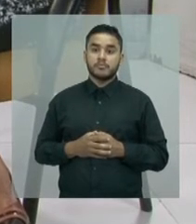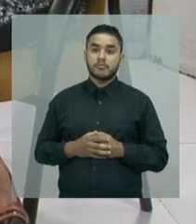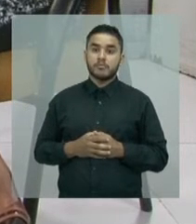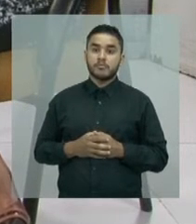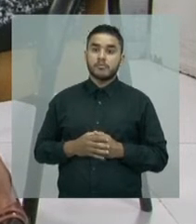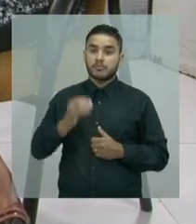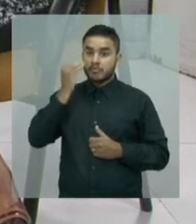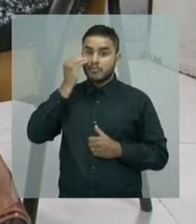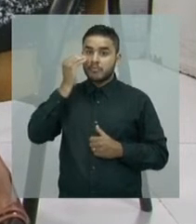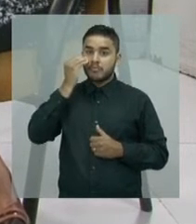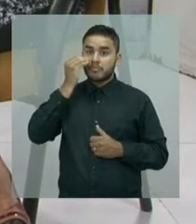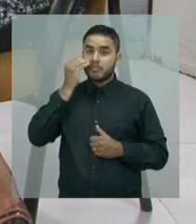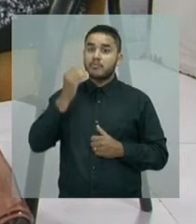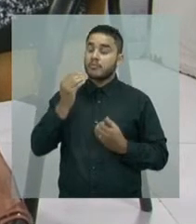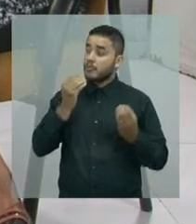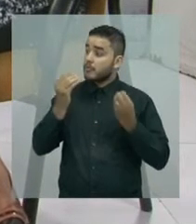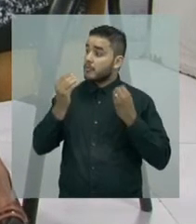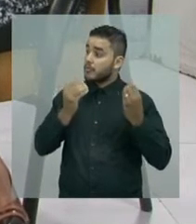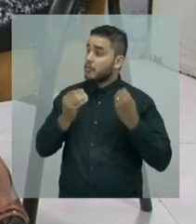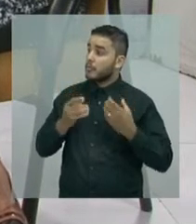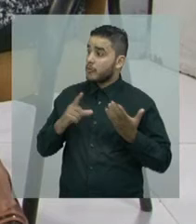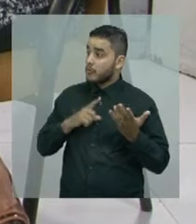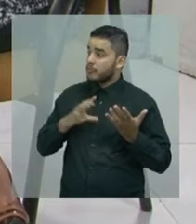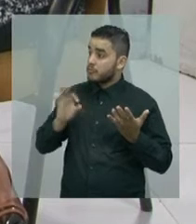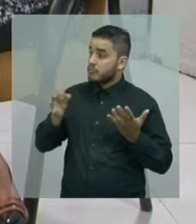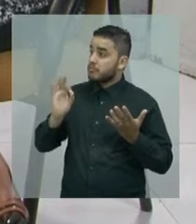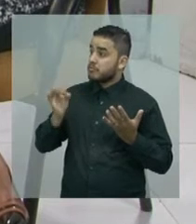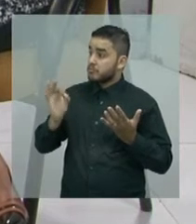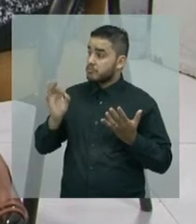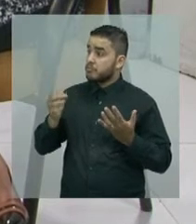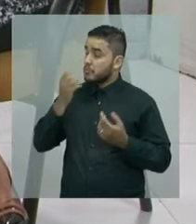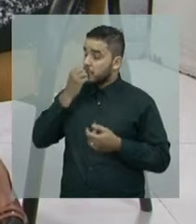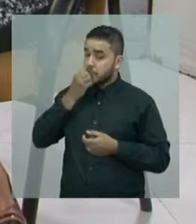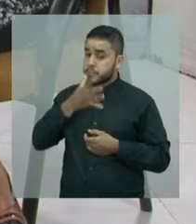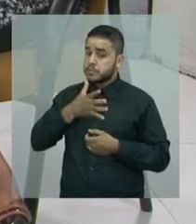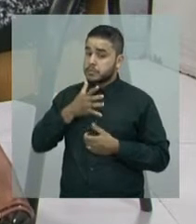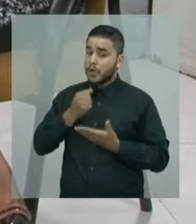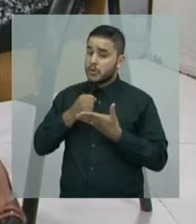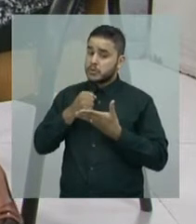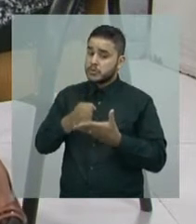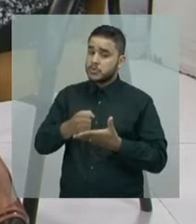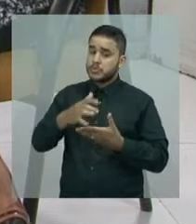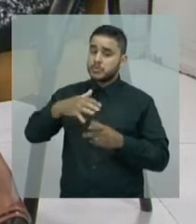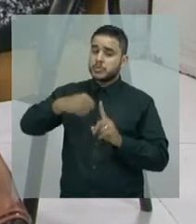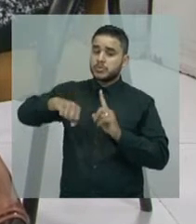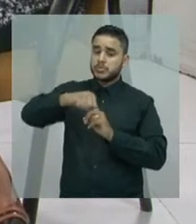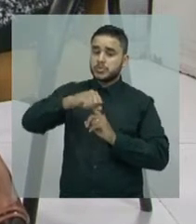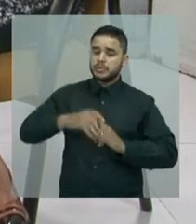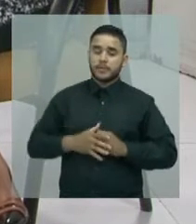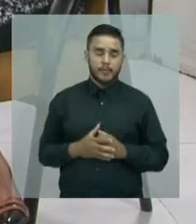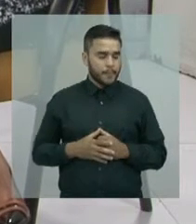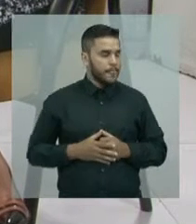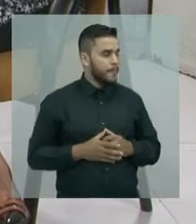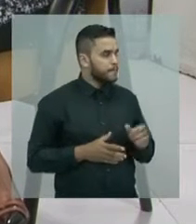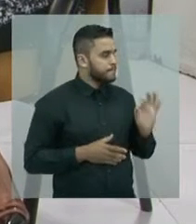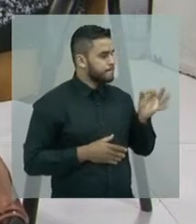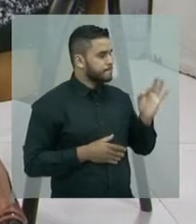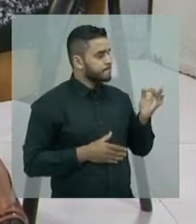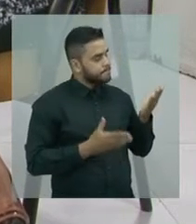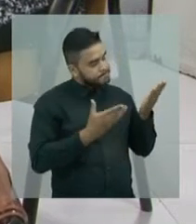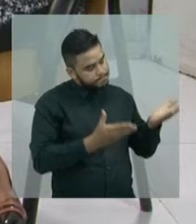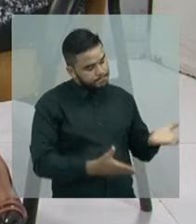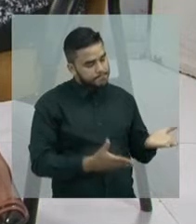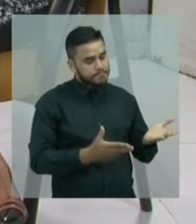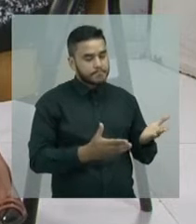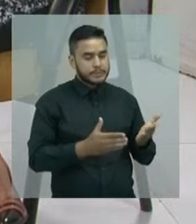grande ganho social. Sim, com certeza, um grande ganho social. Muito bem, doutora Ana Cláudia, nós estamos aproximando do final e eu